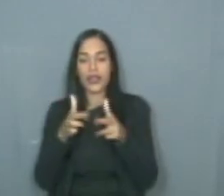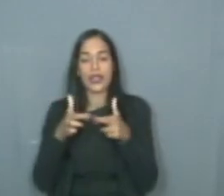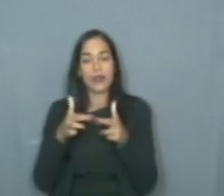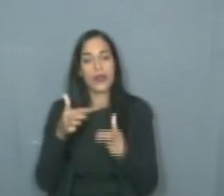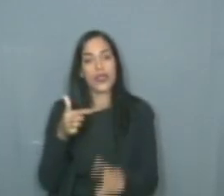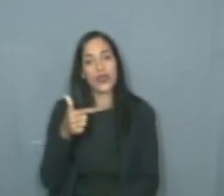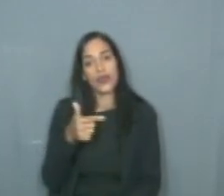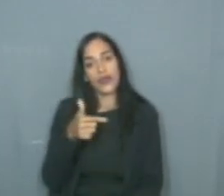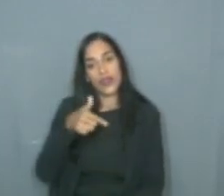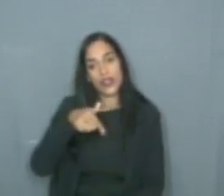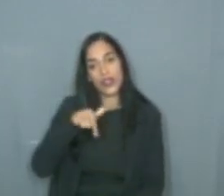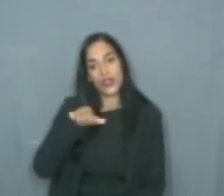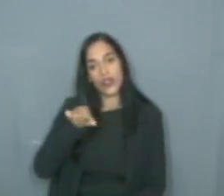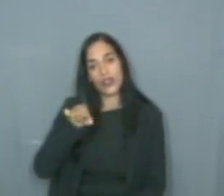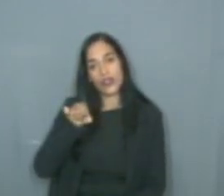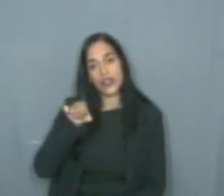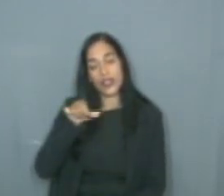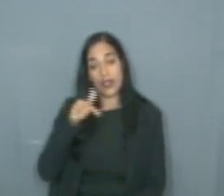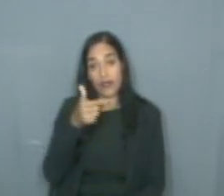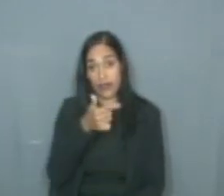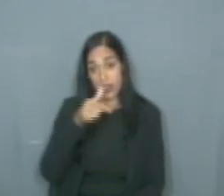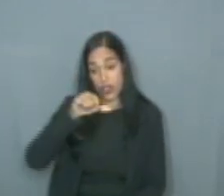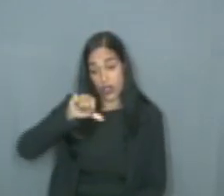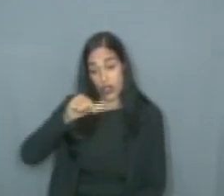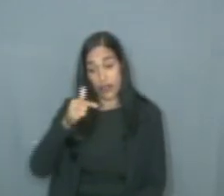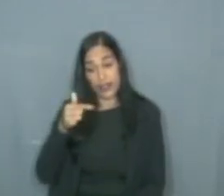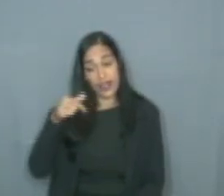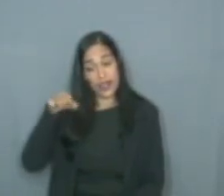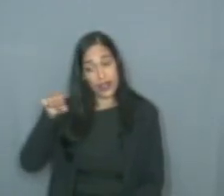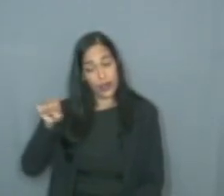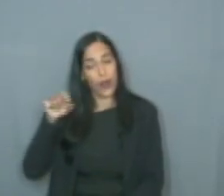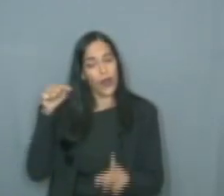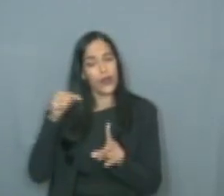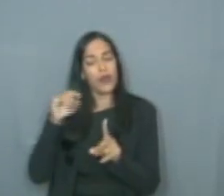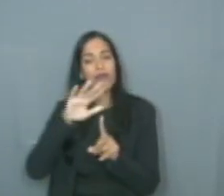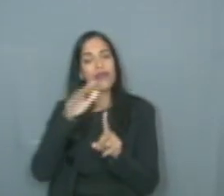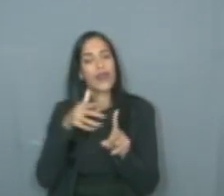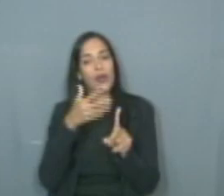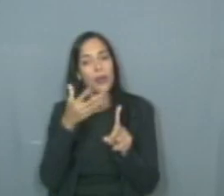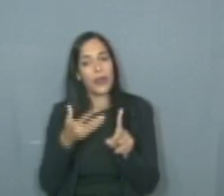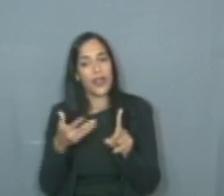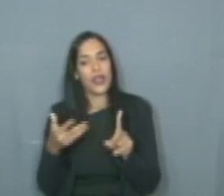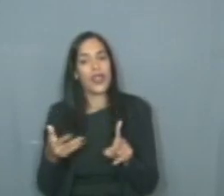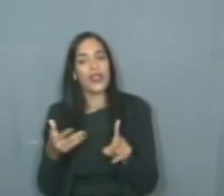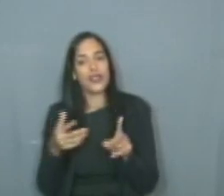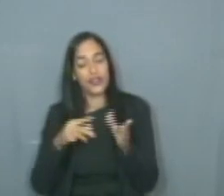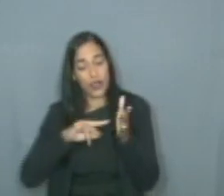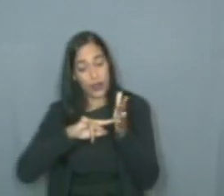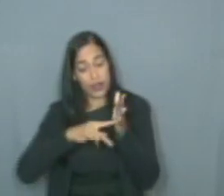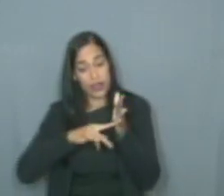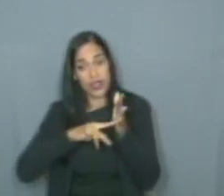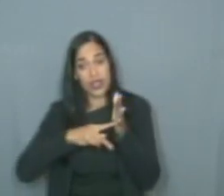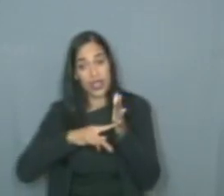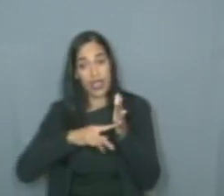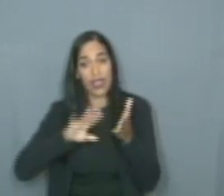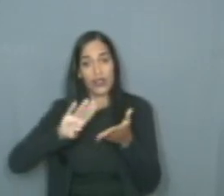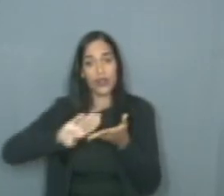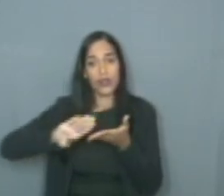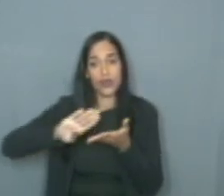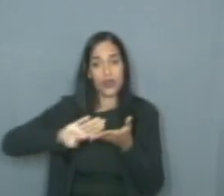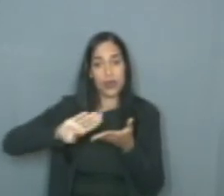2978 de 25 é uma homenagem ao Sindicato dos